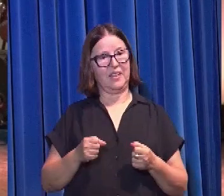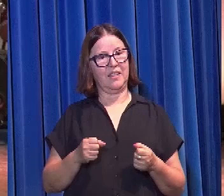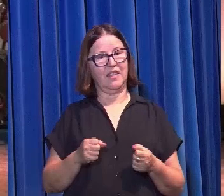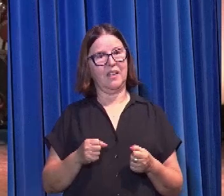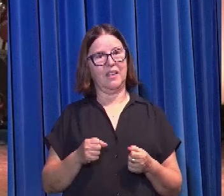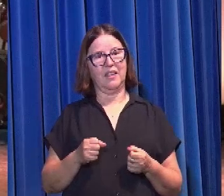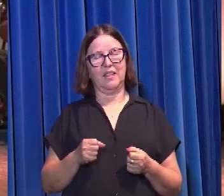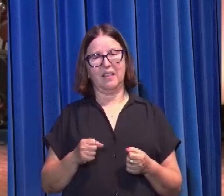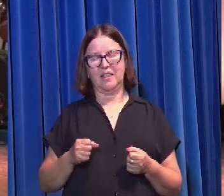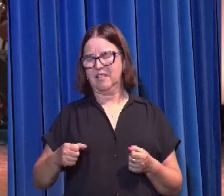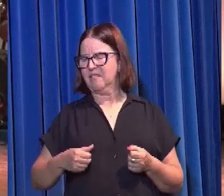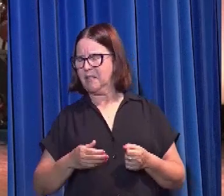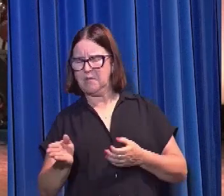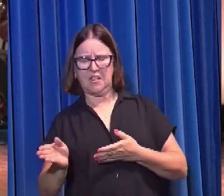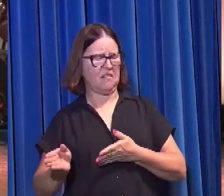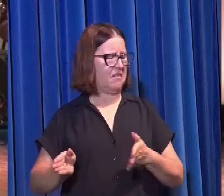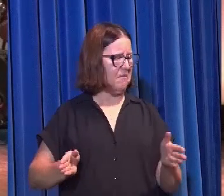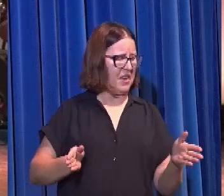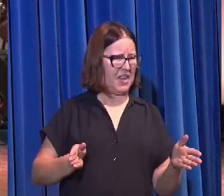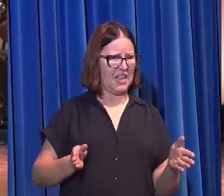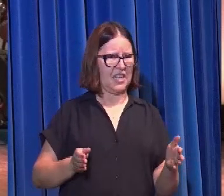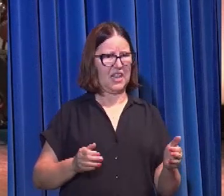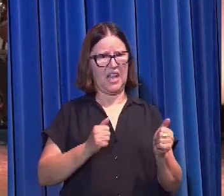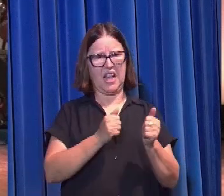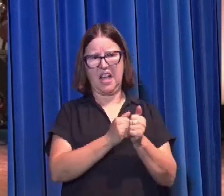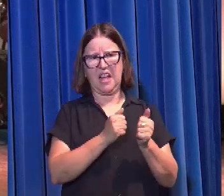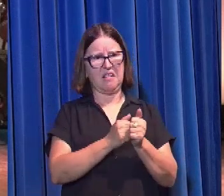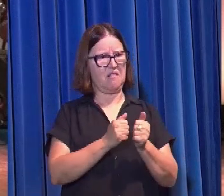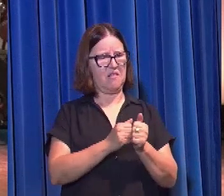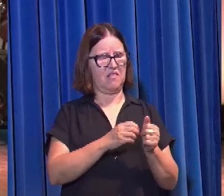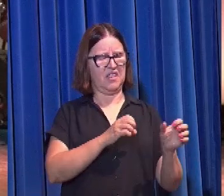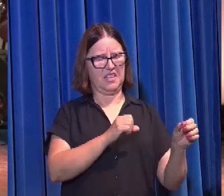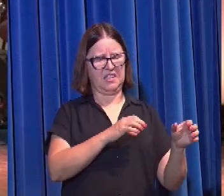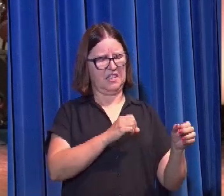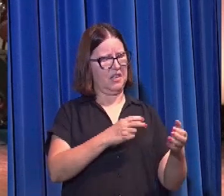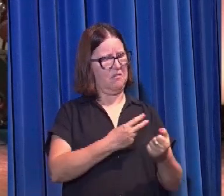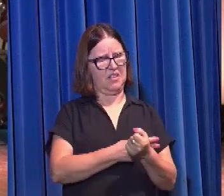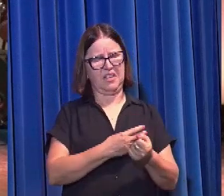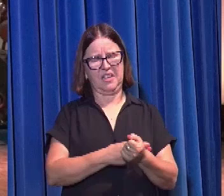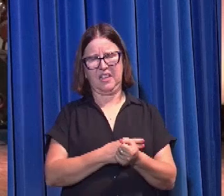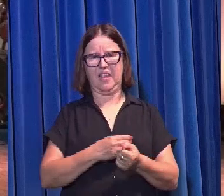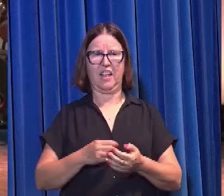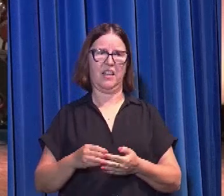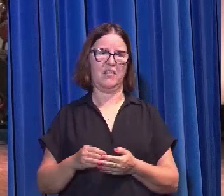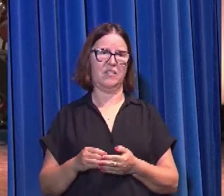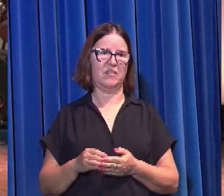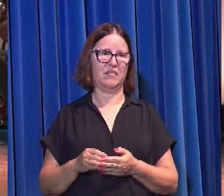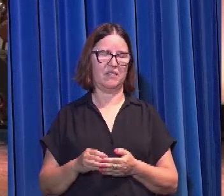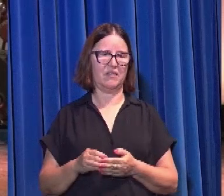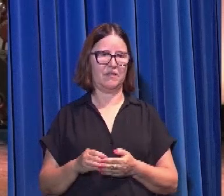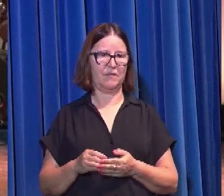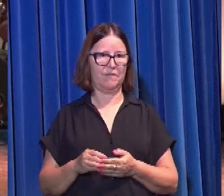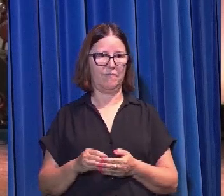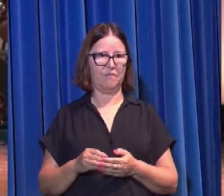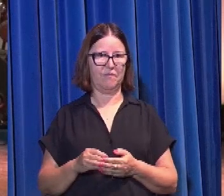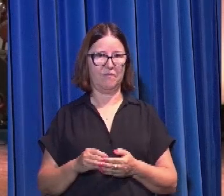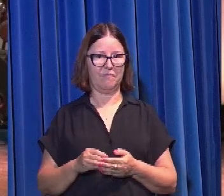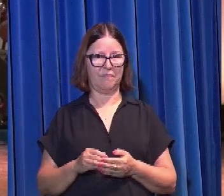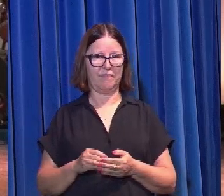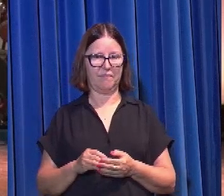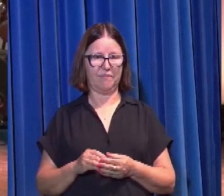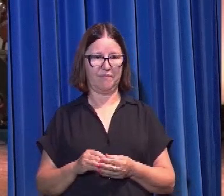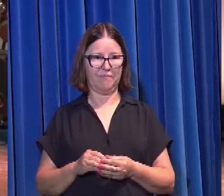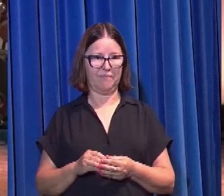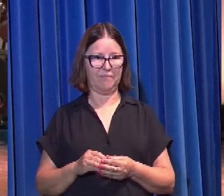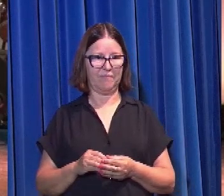todo o vento de doutrina, pela artimanha dos homens, pela astúcia com que induzem ao erro.